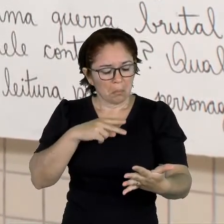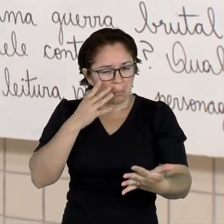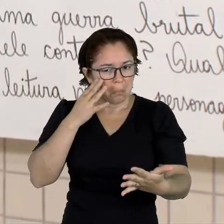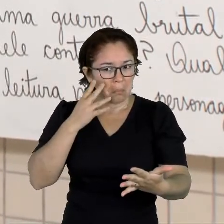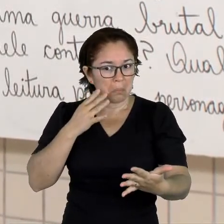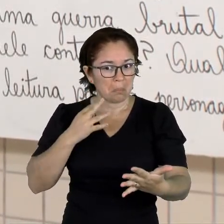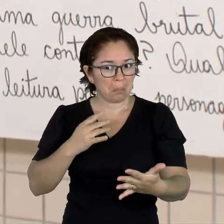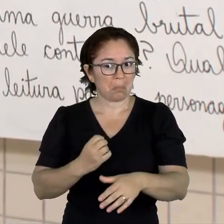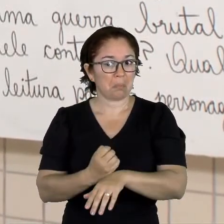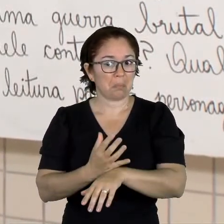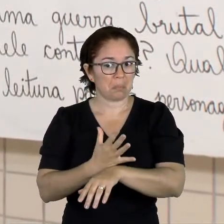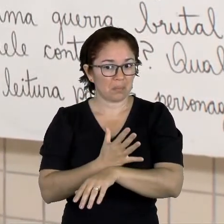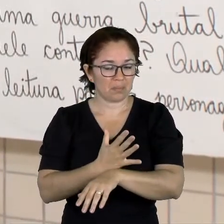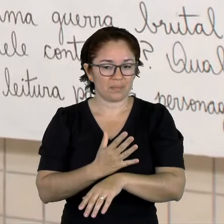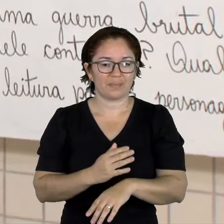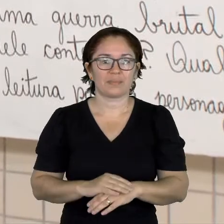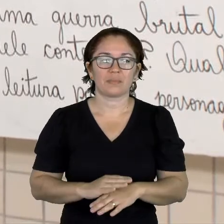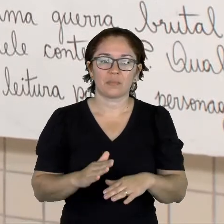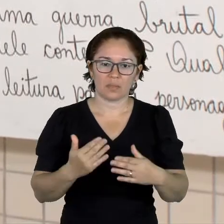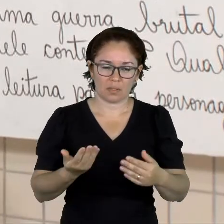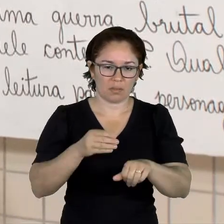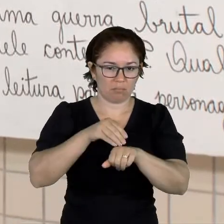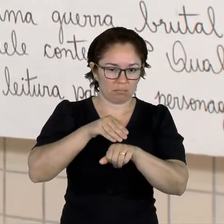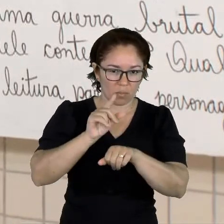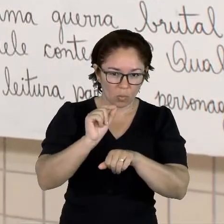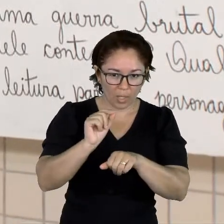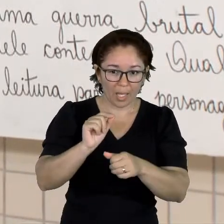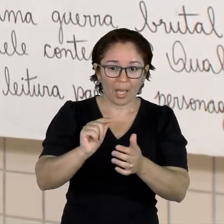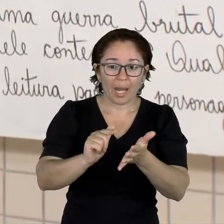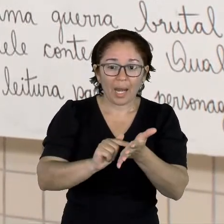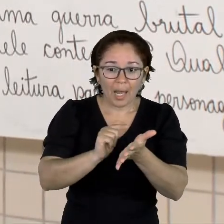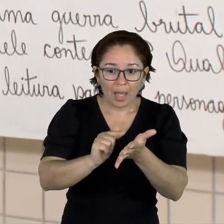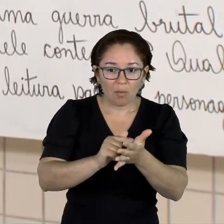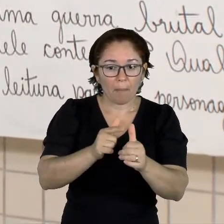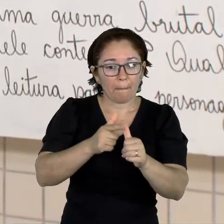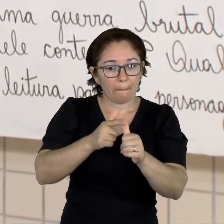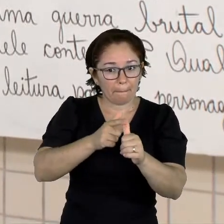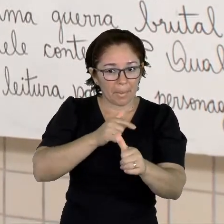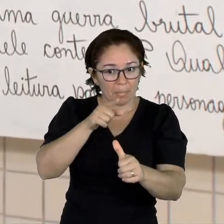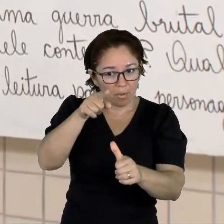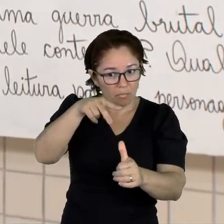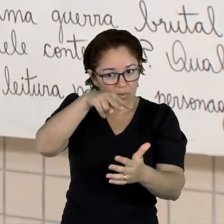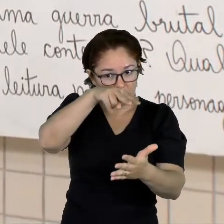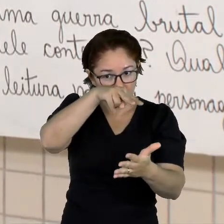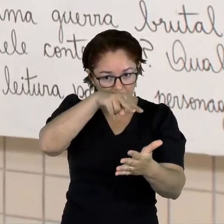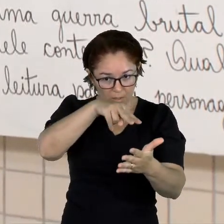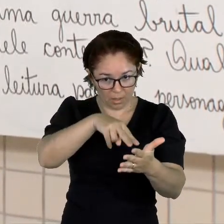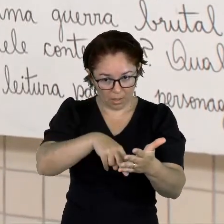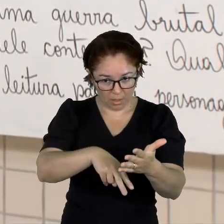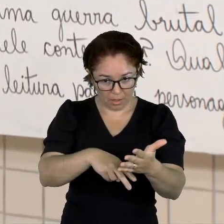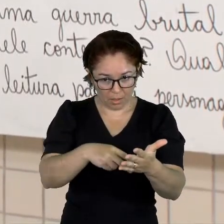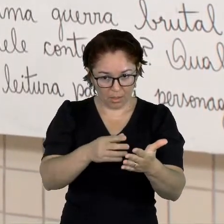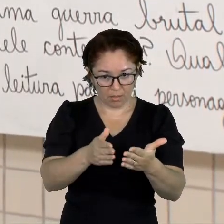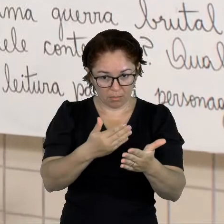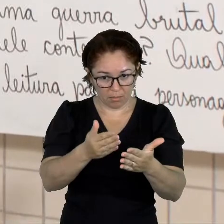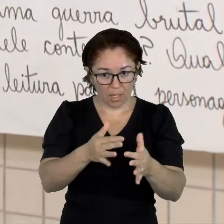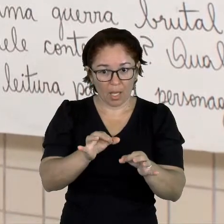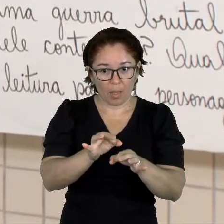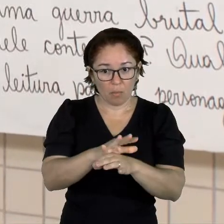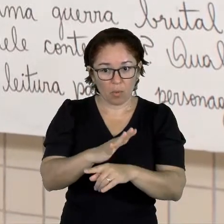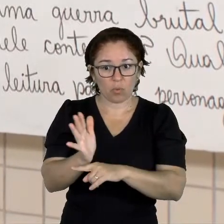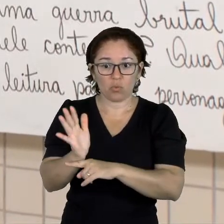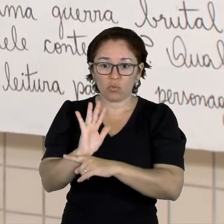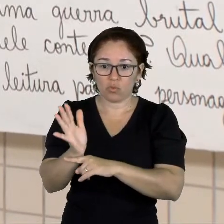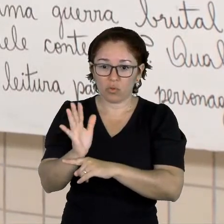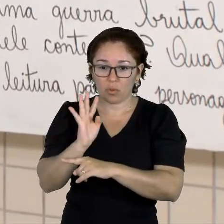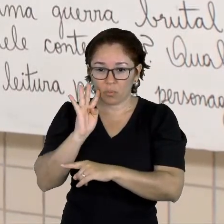leiam primeiro o livro. Eu contei um pouquinho mais sobre a história, né, para fazer com que vocês leiam. E assistam o filme para vocês